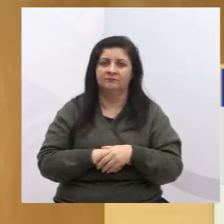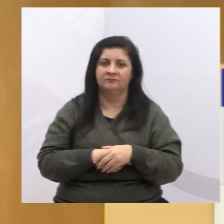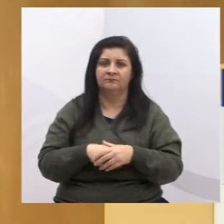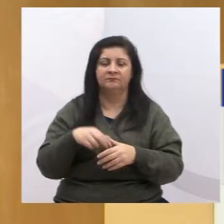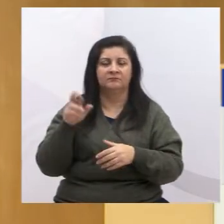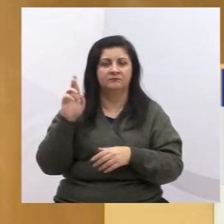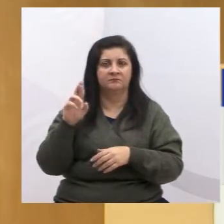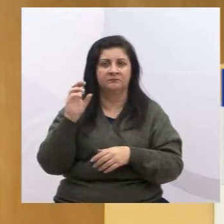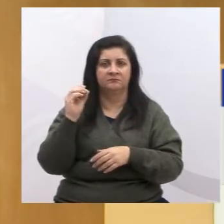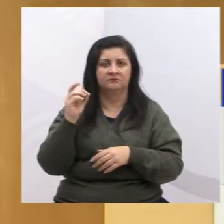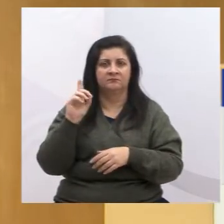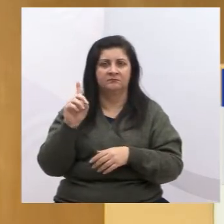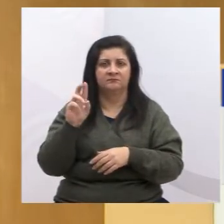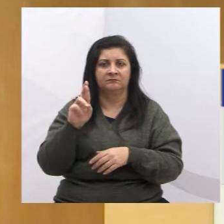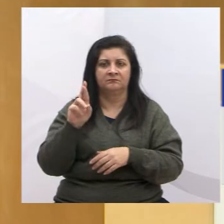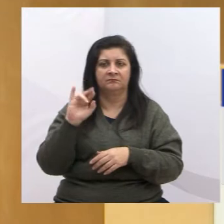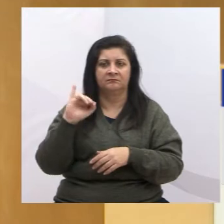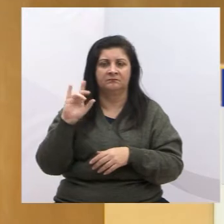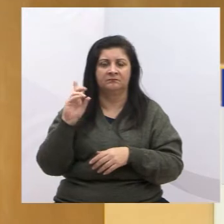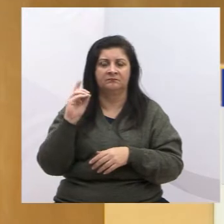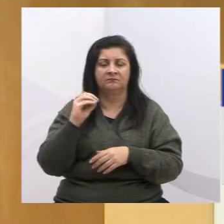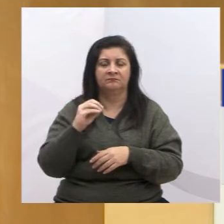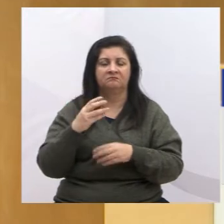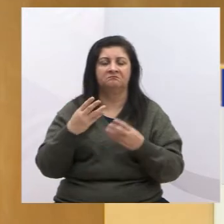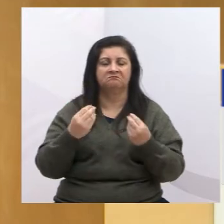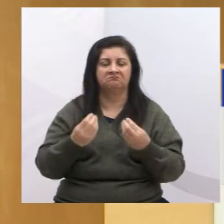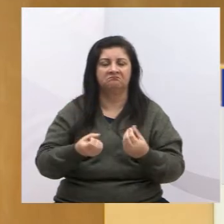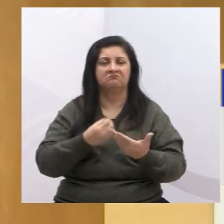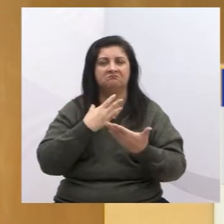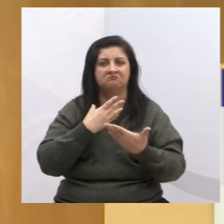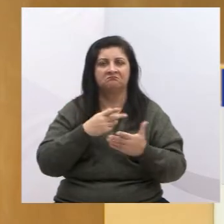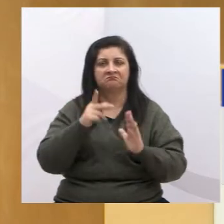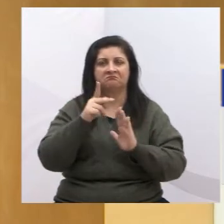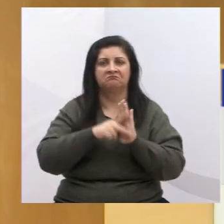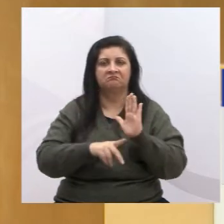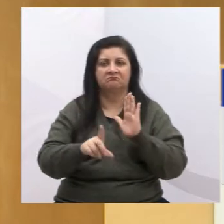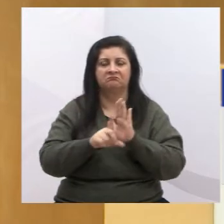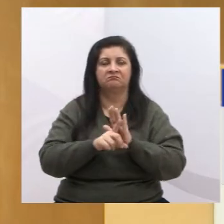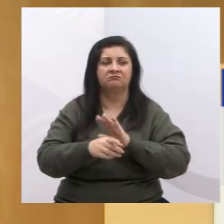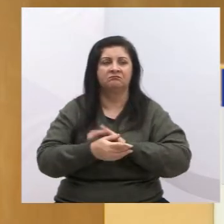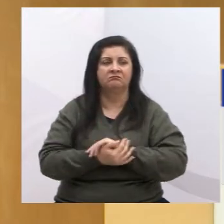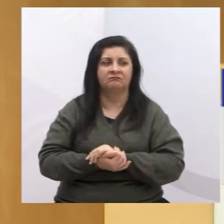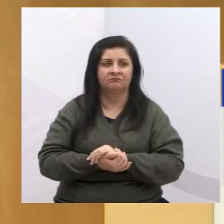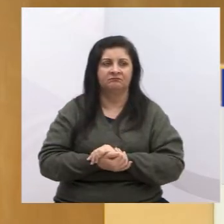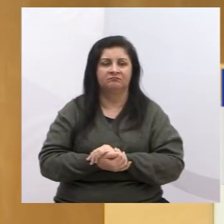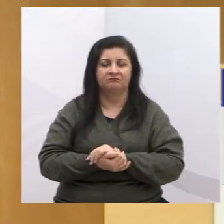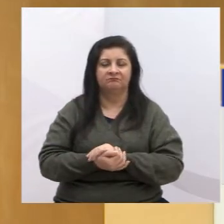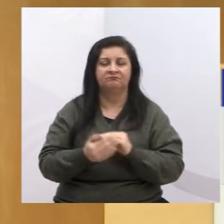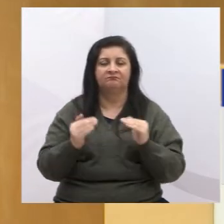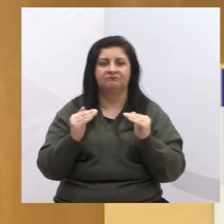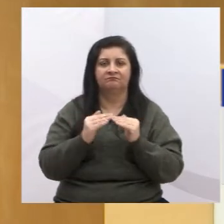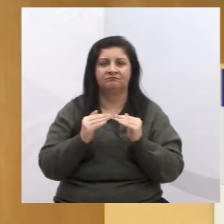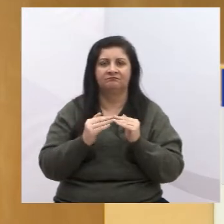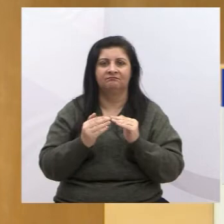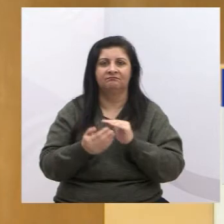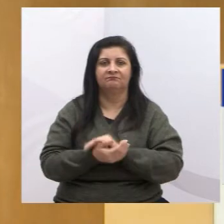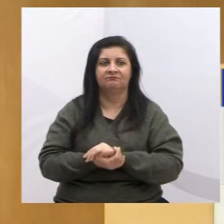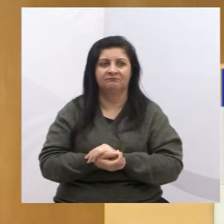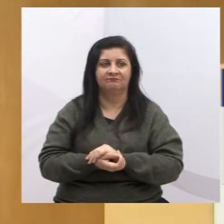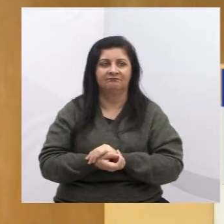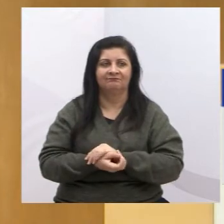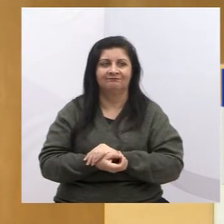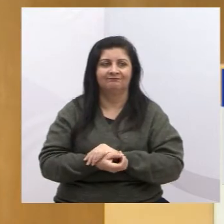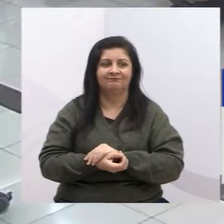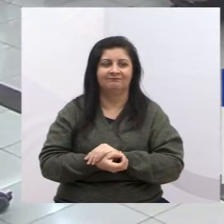muito feliz de estar propondo esse projeto de lei para ser discutido hoje. Então, conte com o meu voto favoravelmente desde